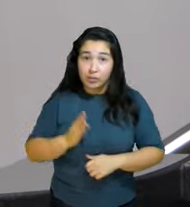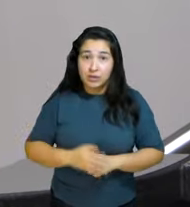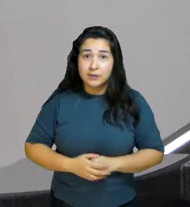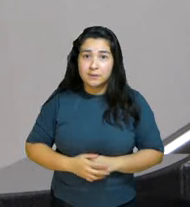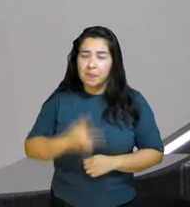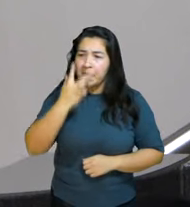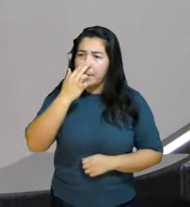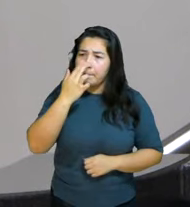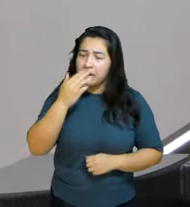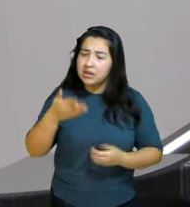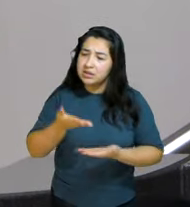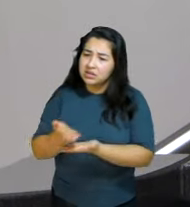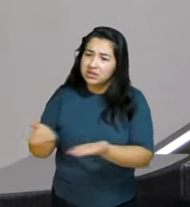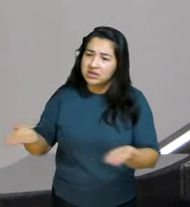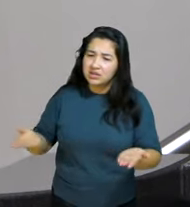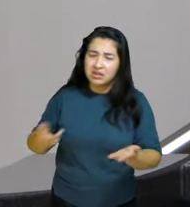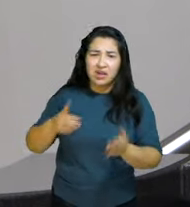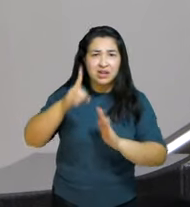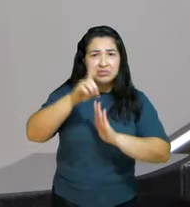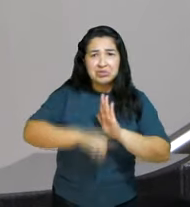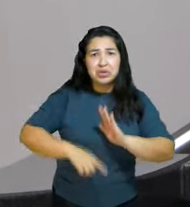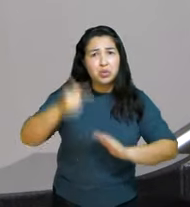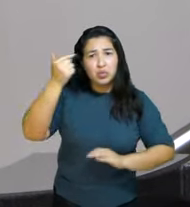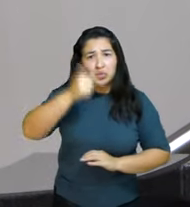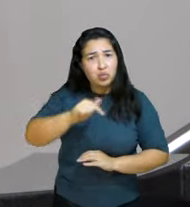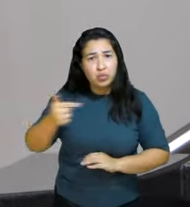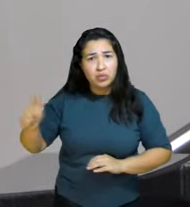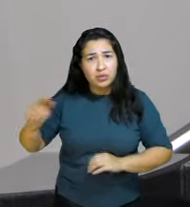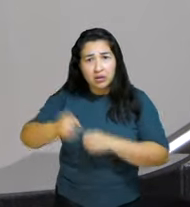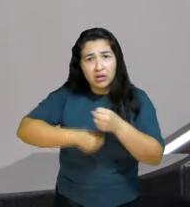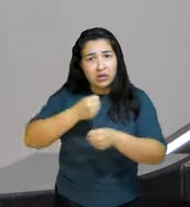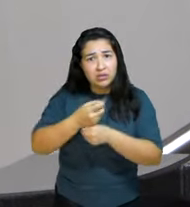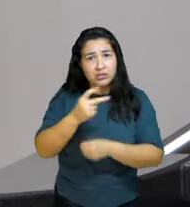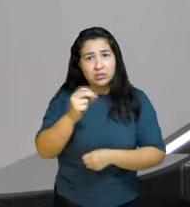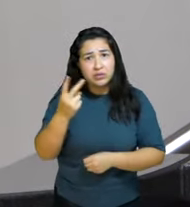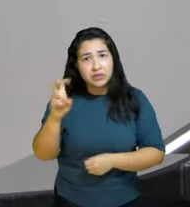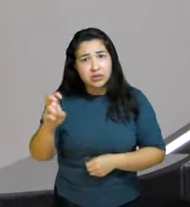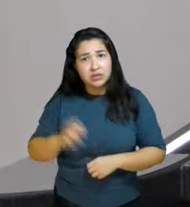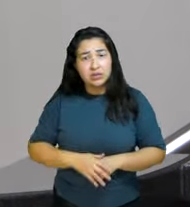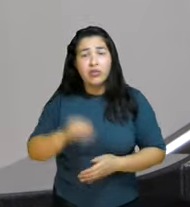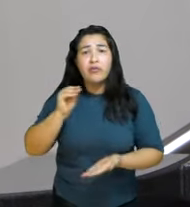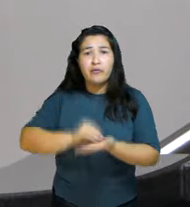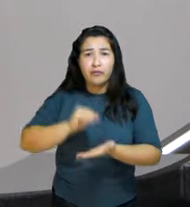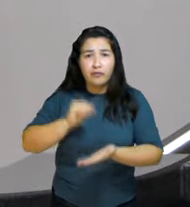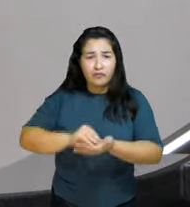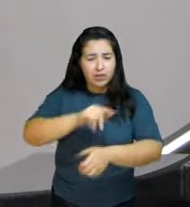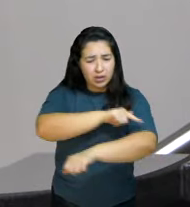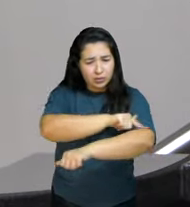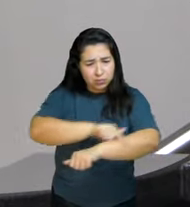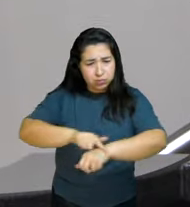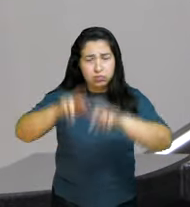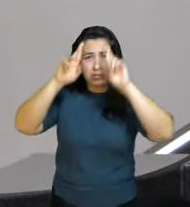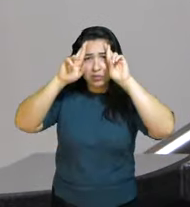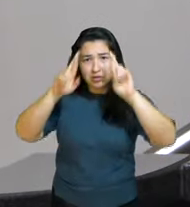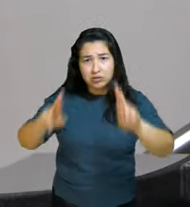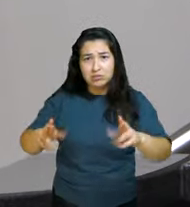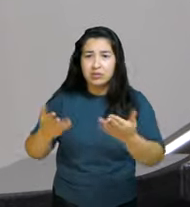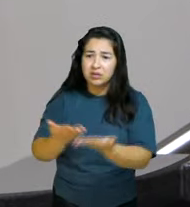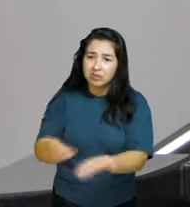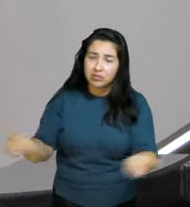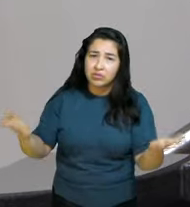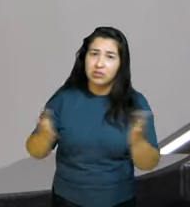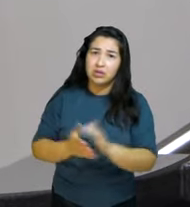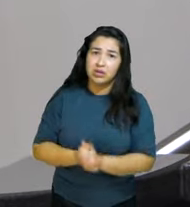nossos atletas o direito da Bolsa Atleta para o próximo ano. Sabe? Então, é um desrespeito absoluto que aconteceu com os nossos atletas,